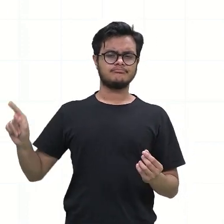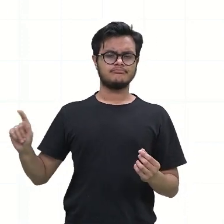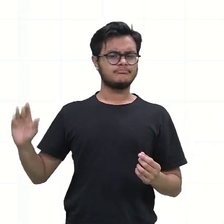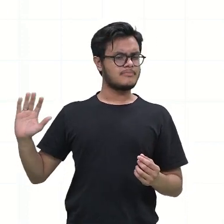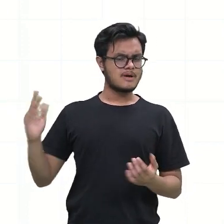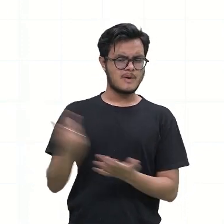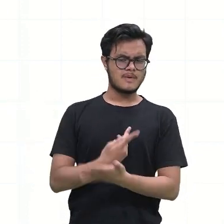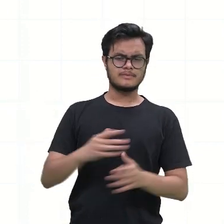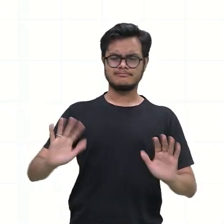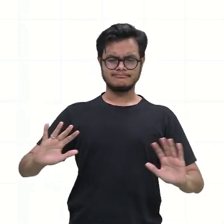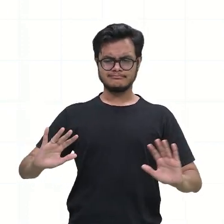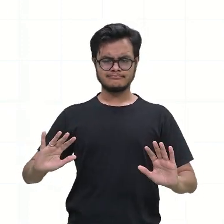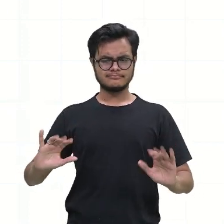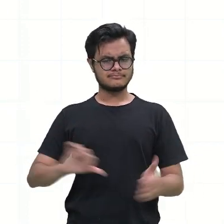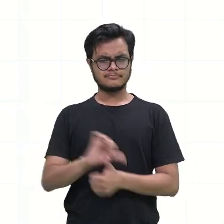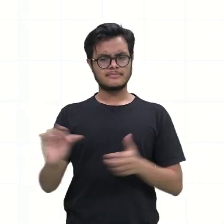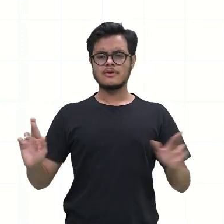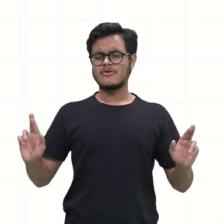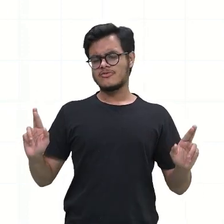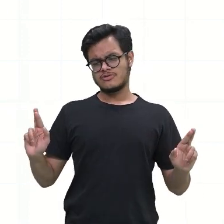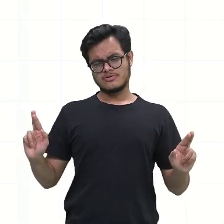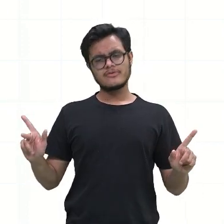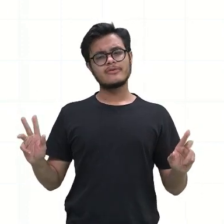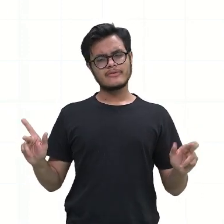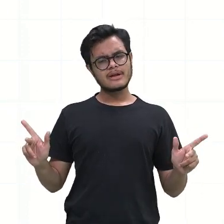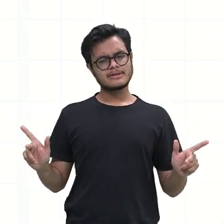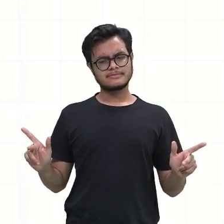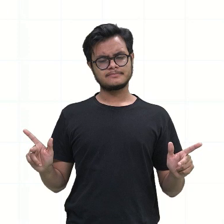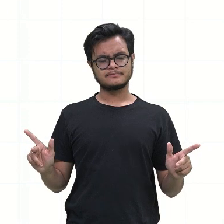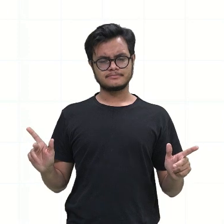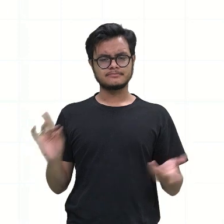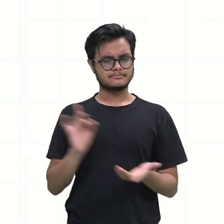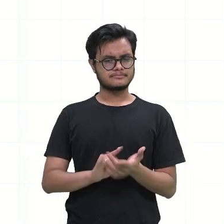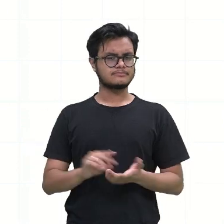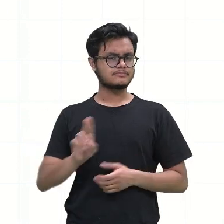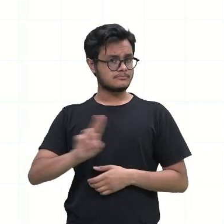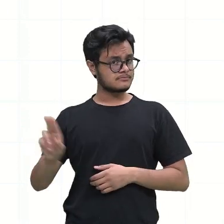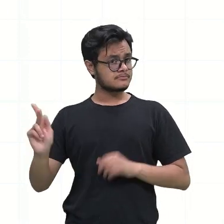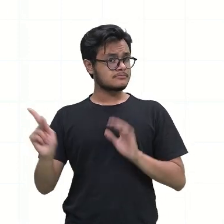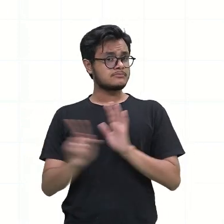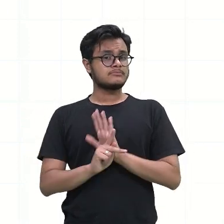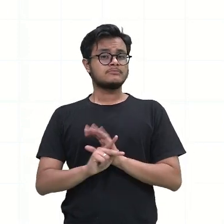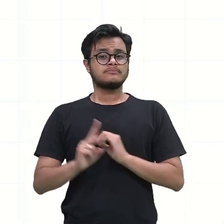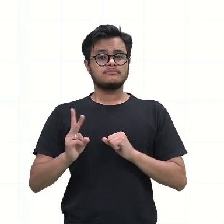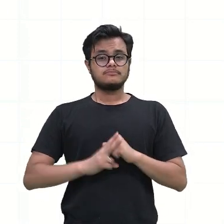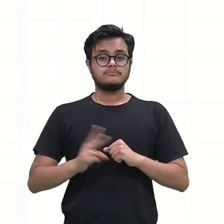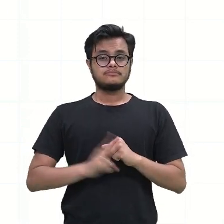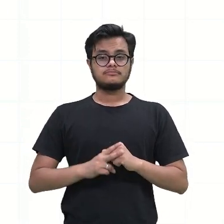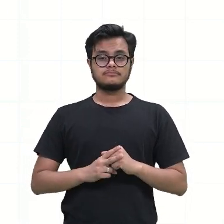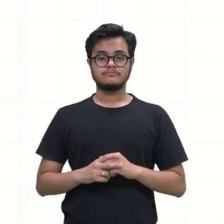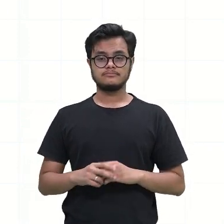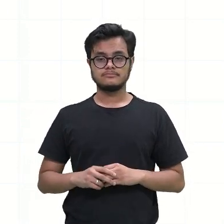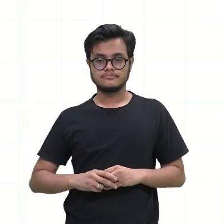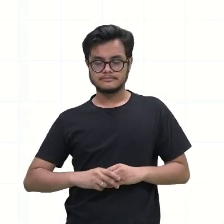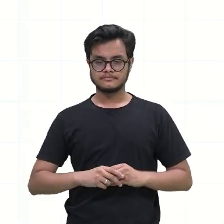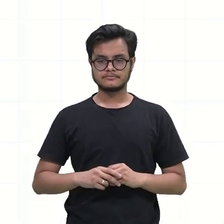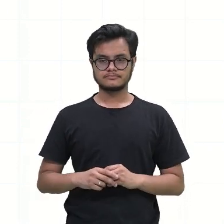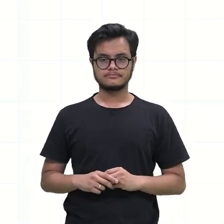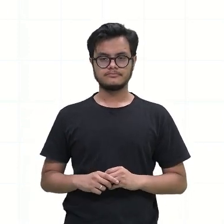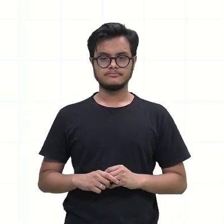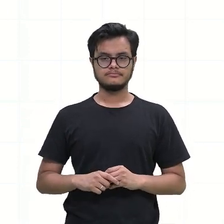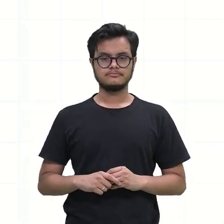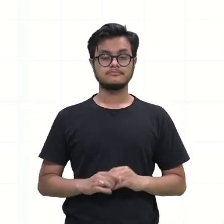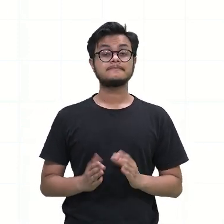modo, nem com o tempo verbal. É uma forma nominal do verbo. Então eles estão sem estar flexionados. A